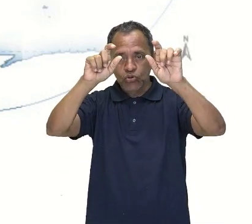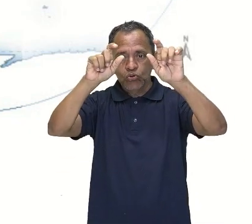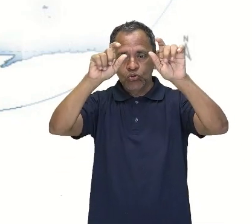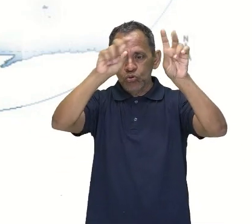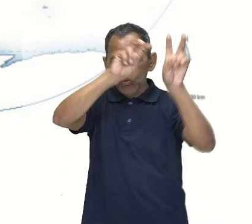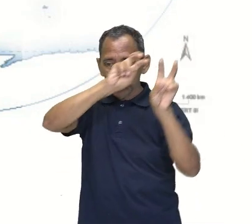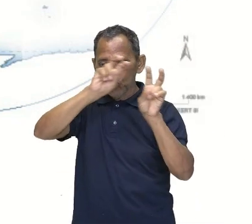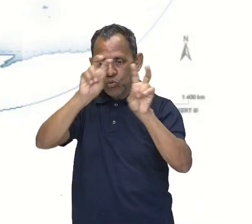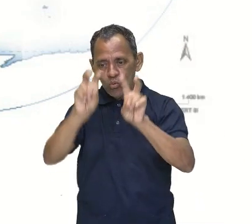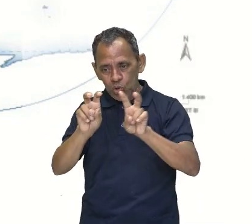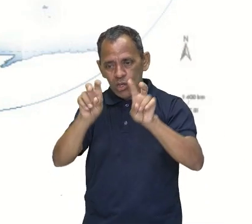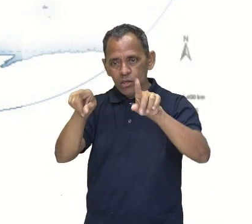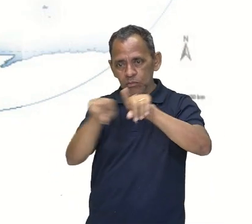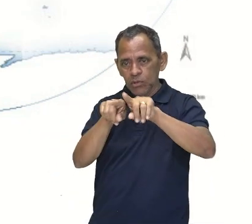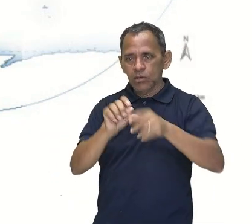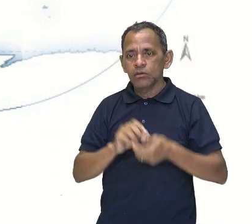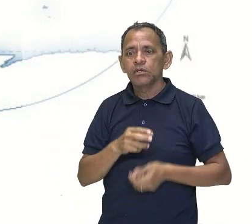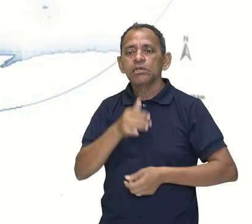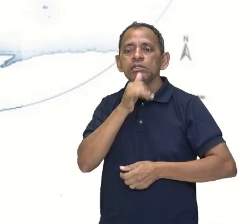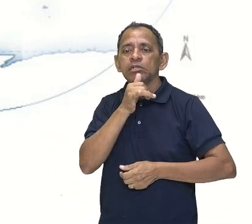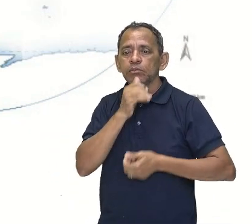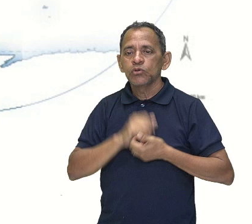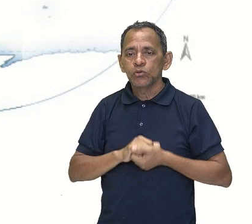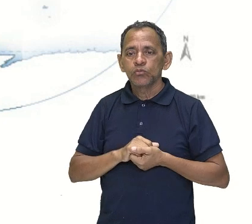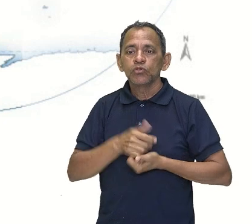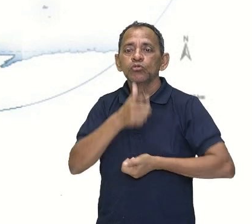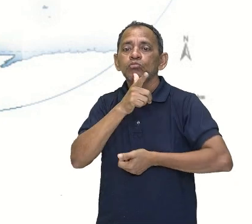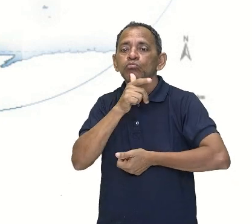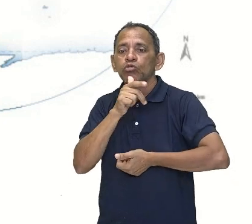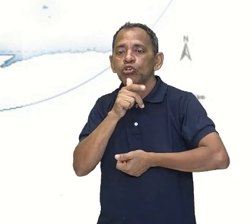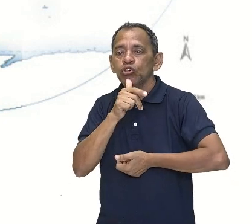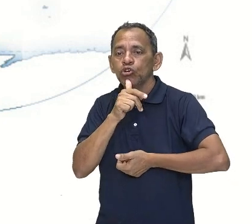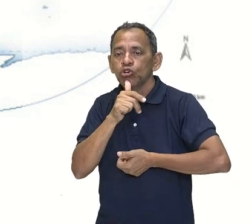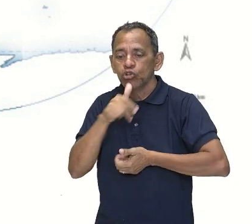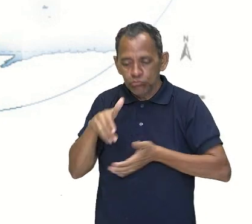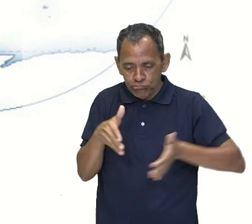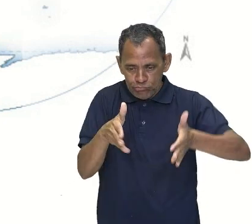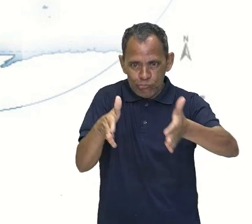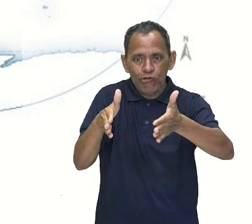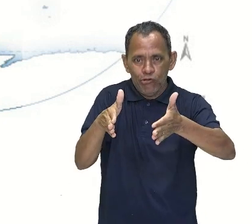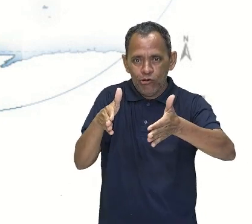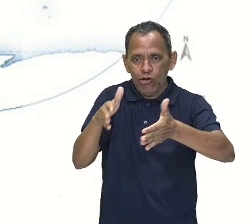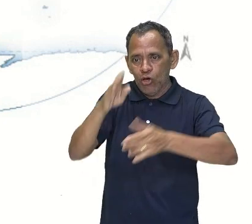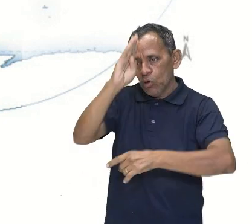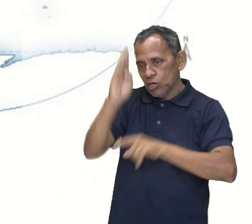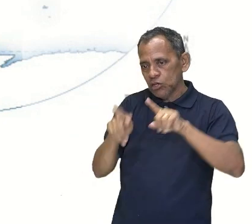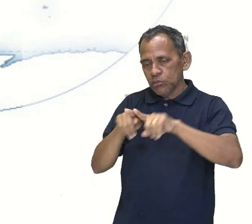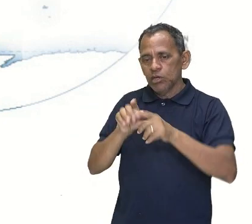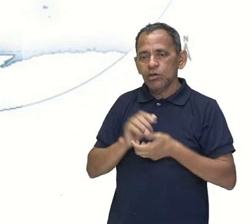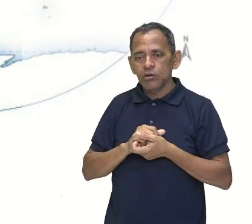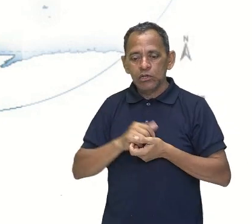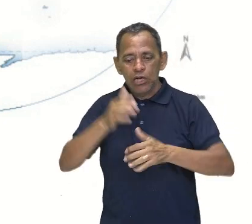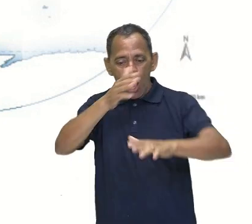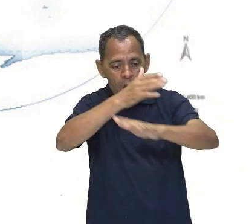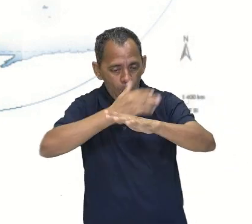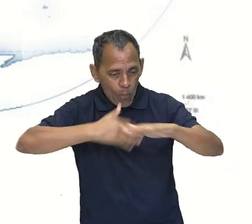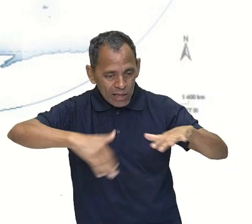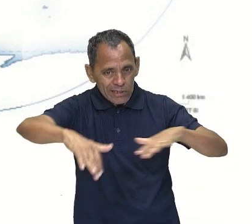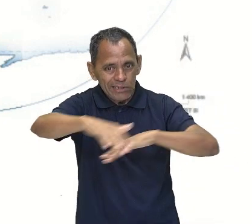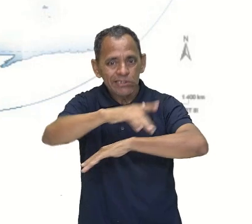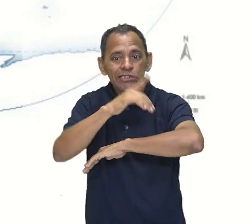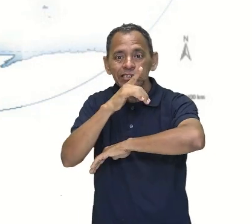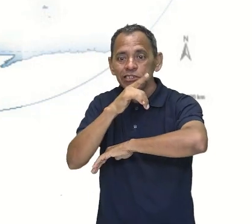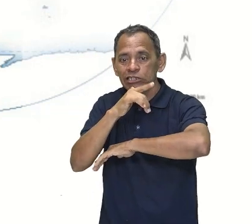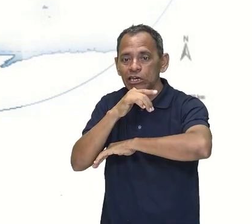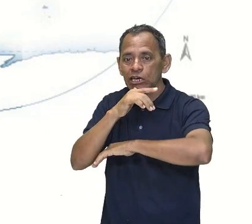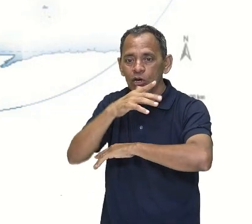Exemplo, hidrografia do Brasil, : Bacia hidrográfica do Amazonas. Então, bacia hidrográfica do